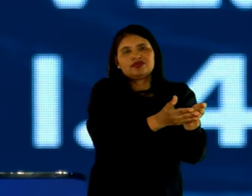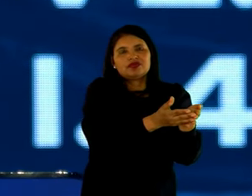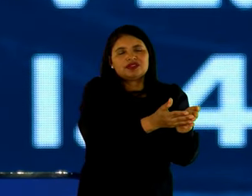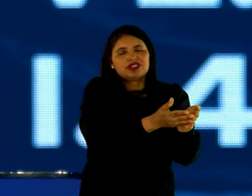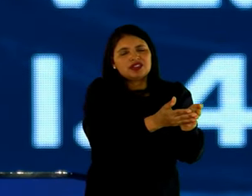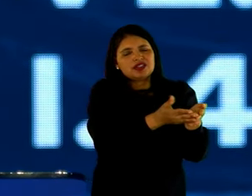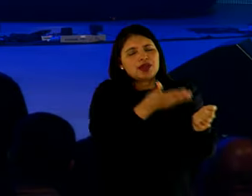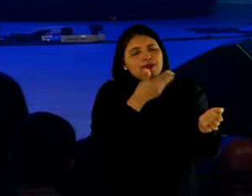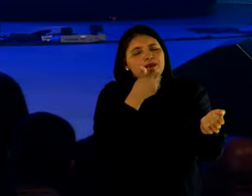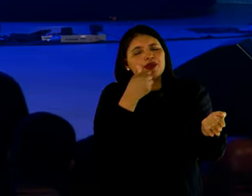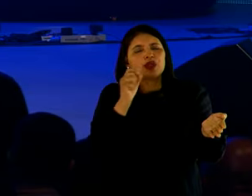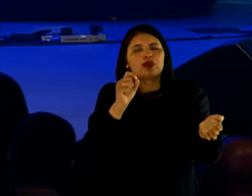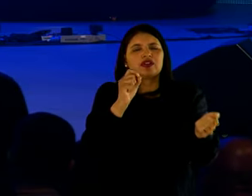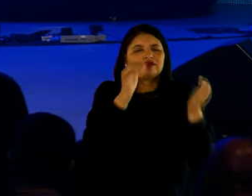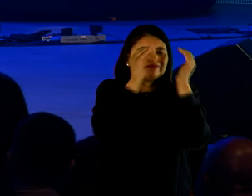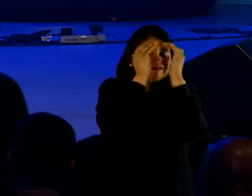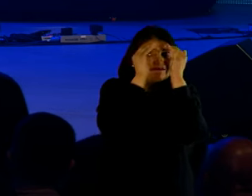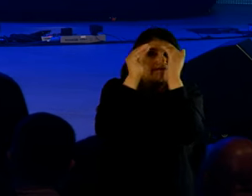adianta".